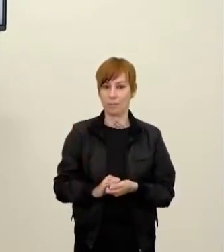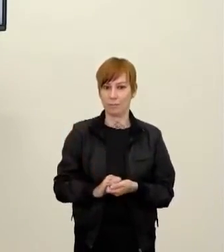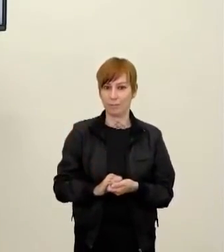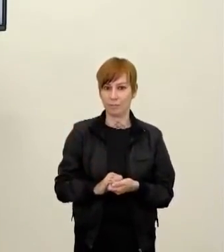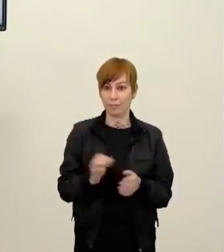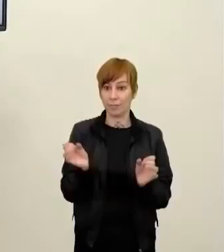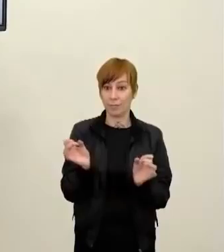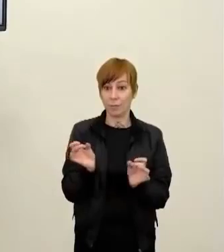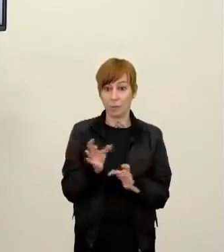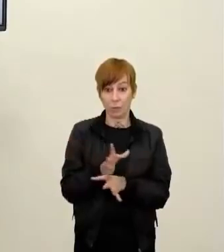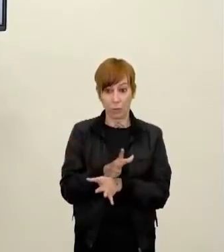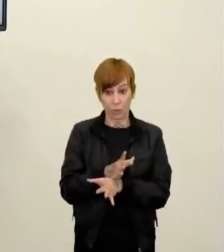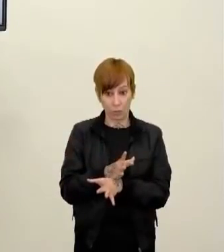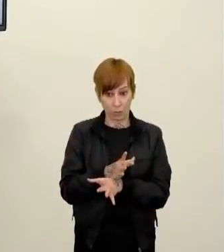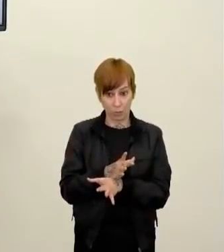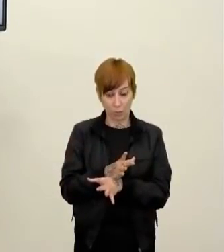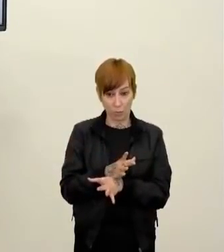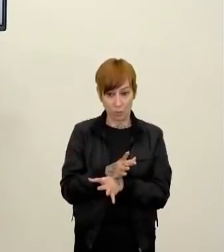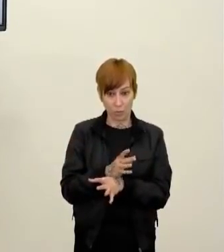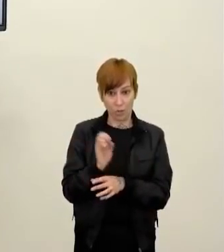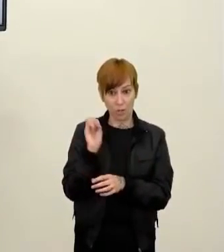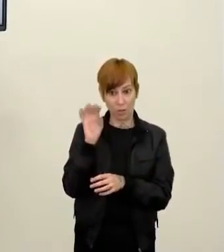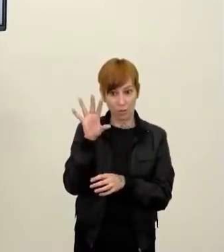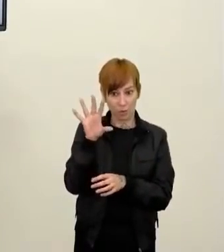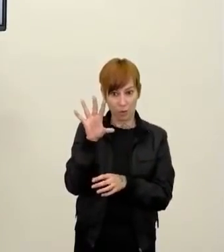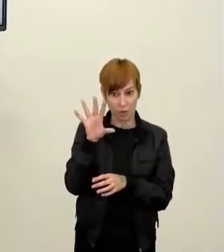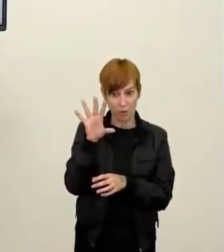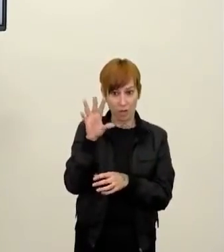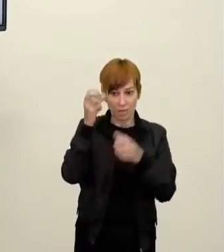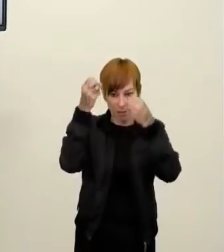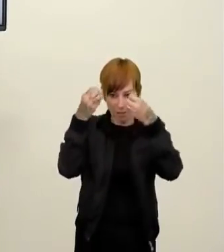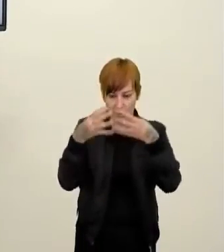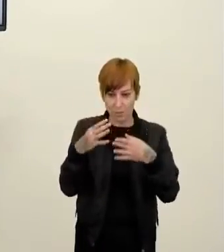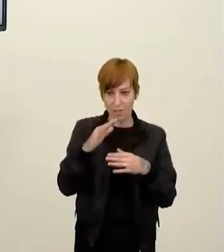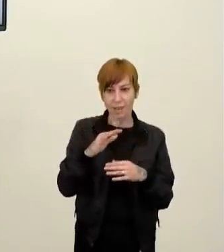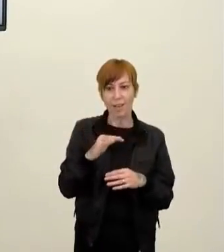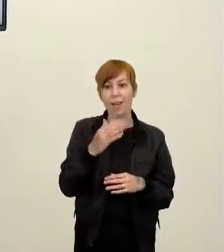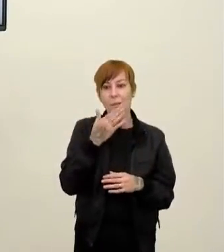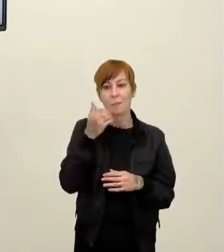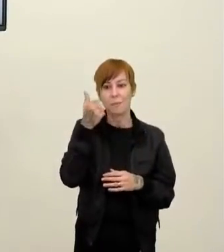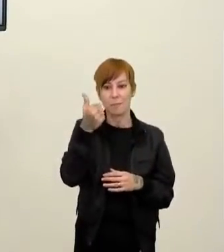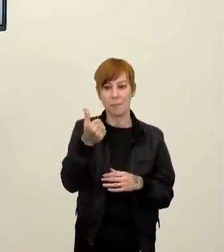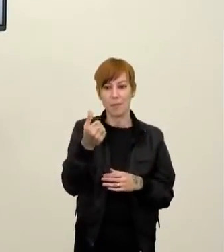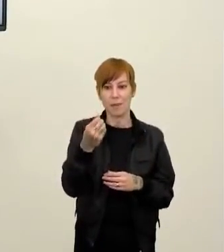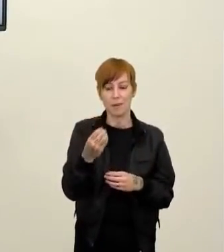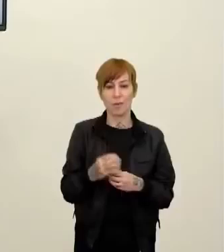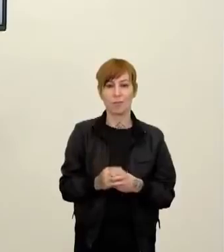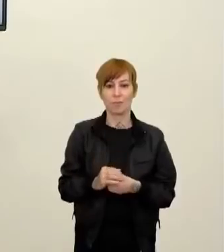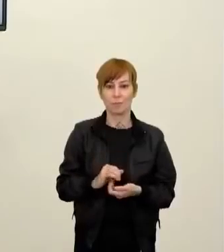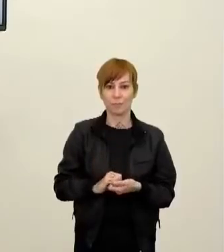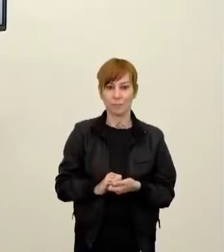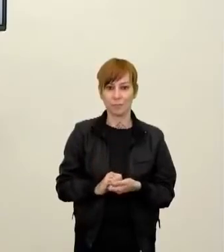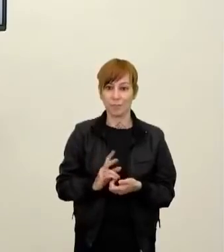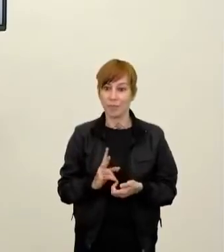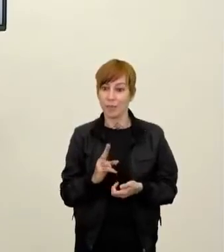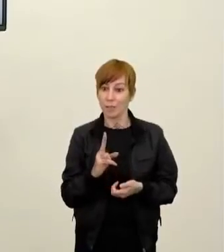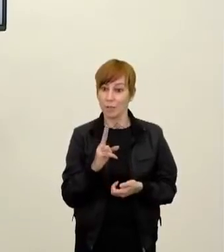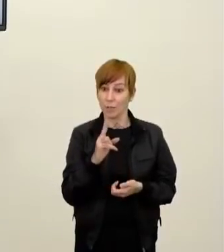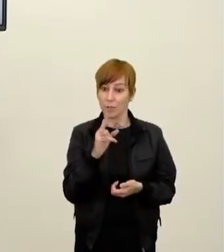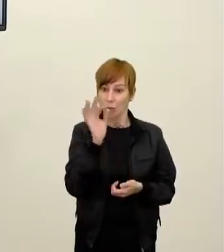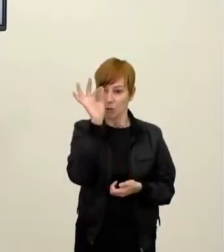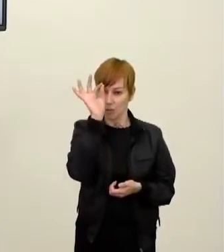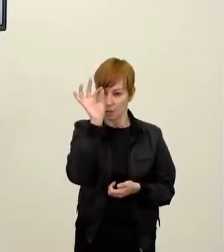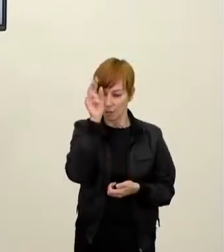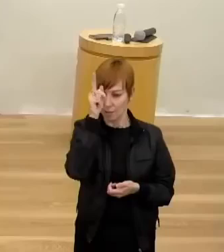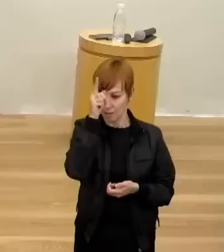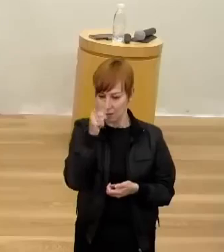desse PowerPoint, eu tenho uma explicação melhor de como que fica, tá bom? Aí vocês vão cortar nessas onde você marcou, tá